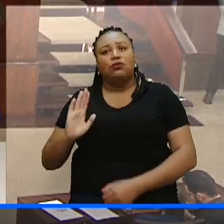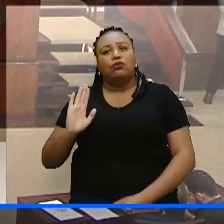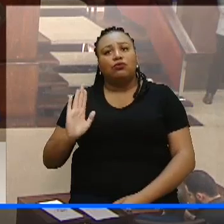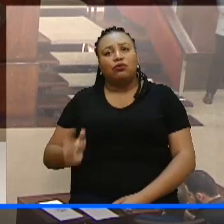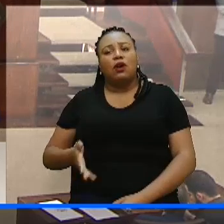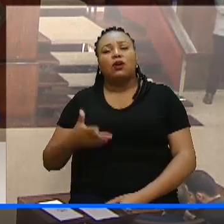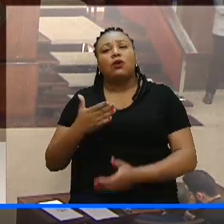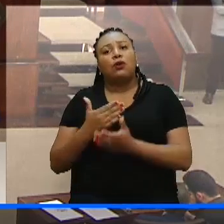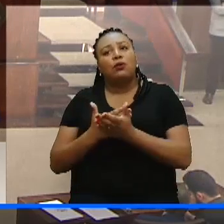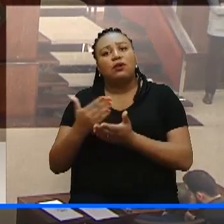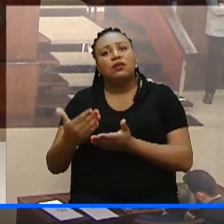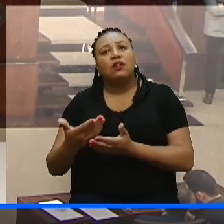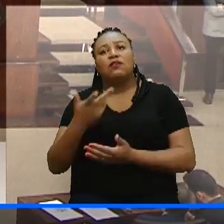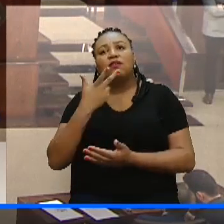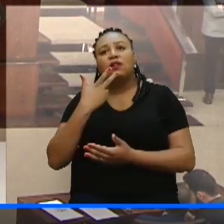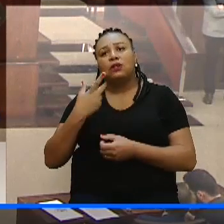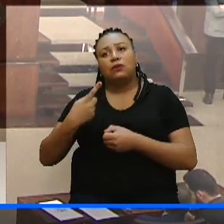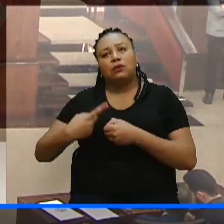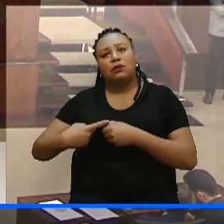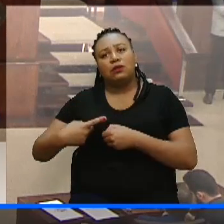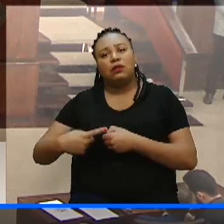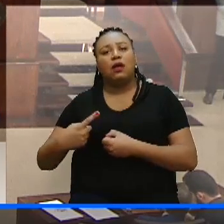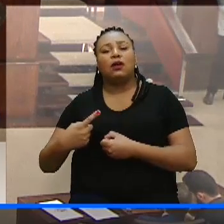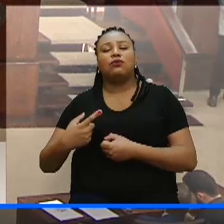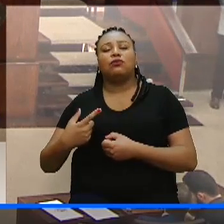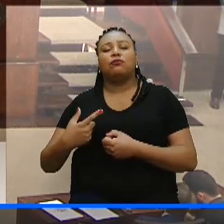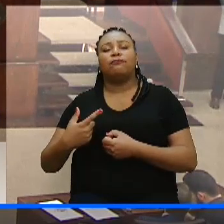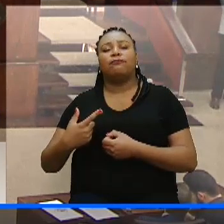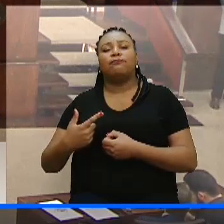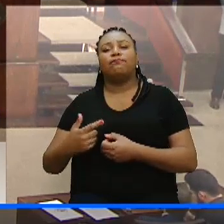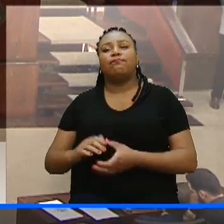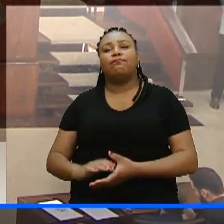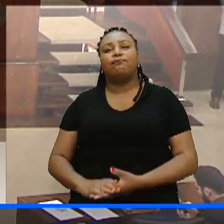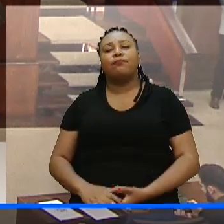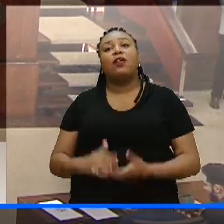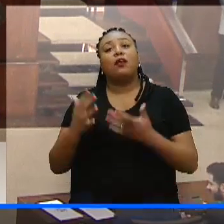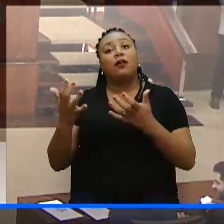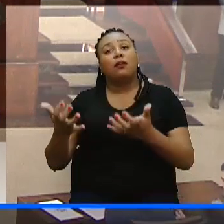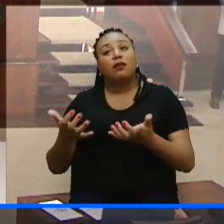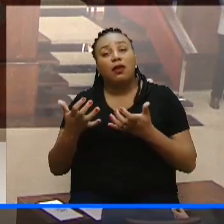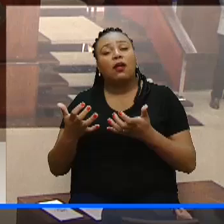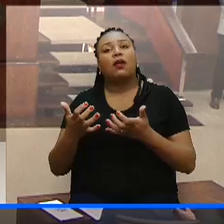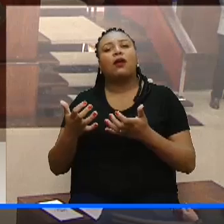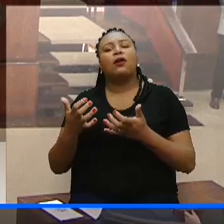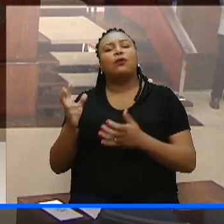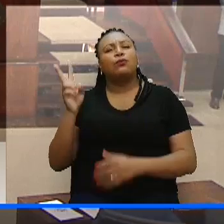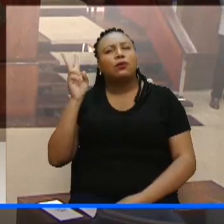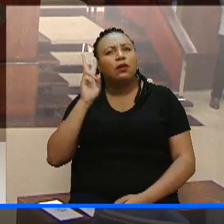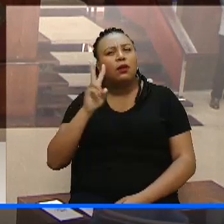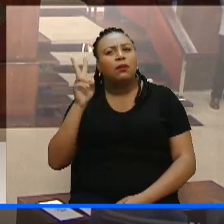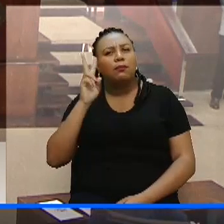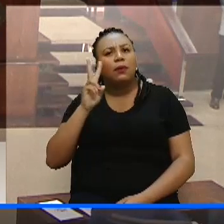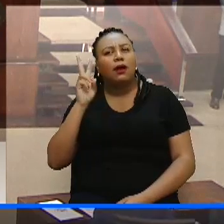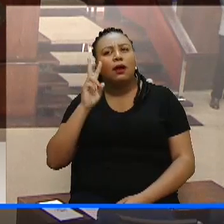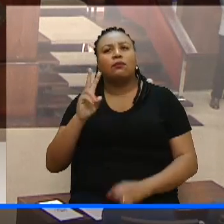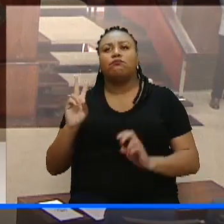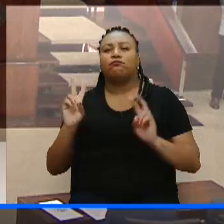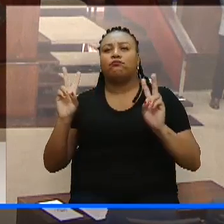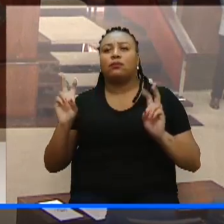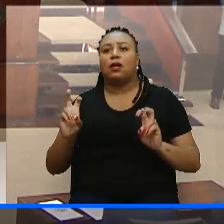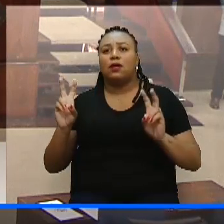iniciei falando em municípios em cidades quero retornar um pouco a esse tema